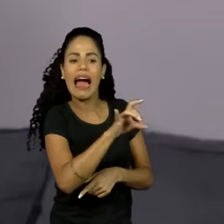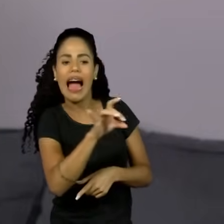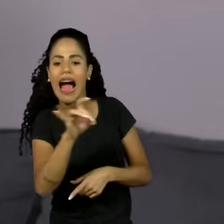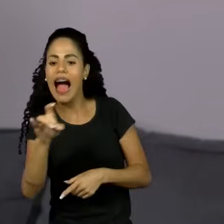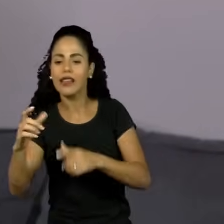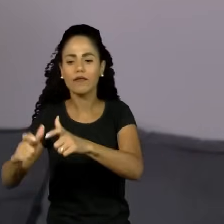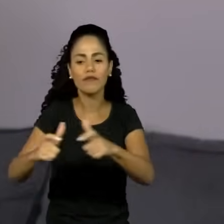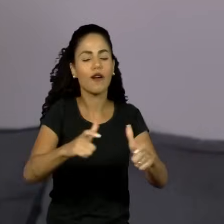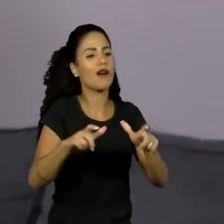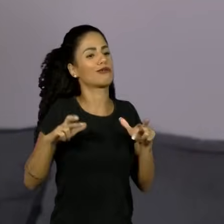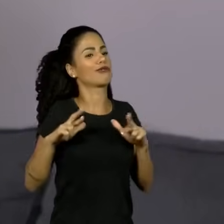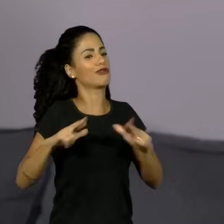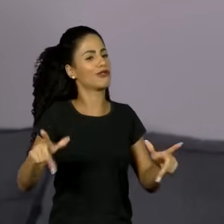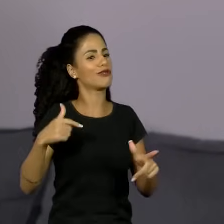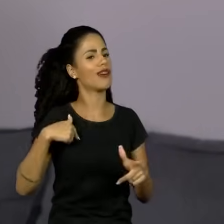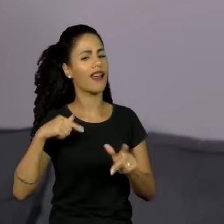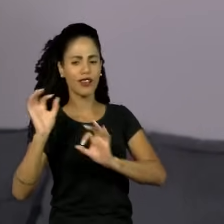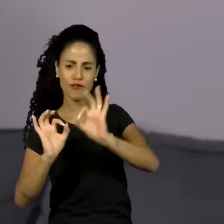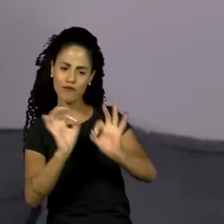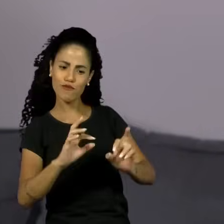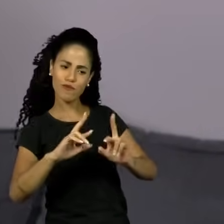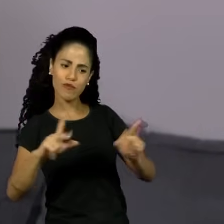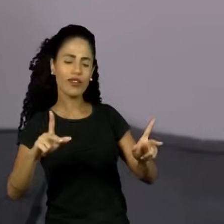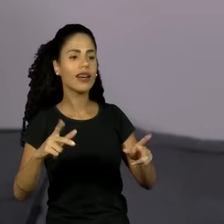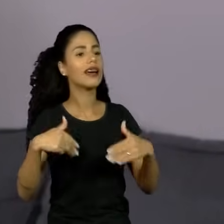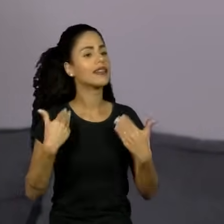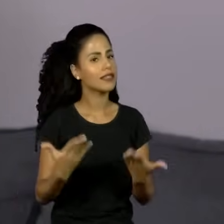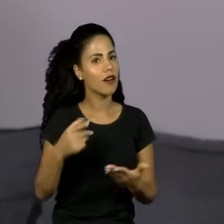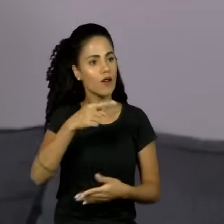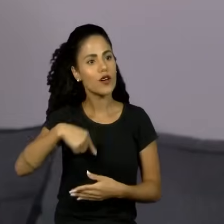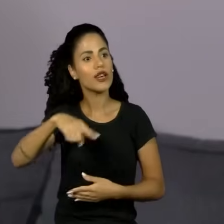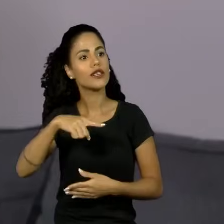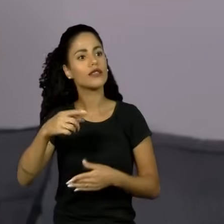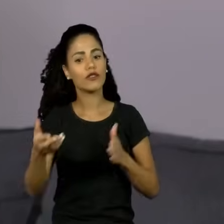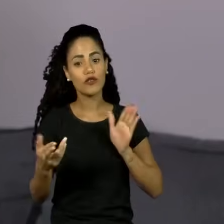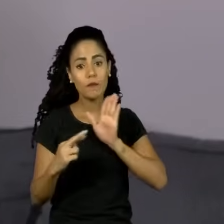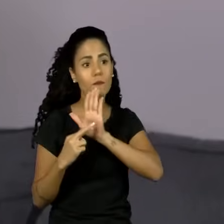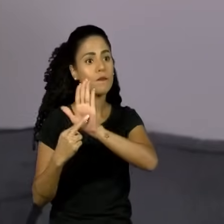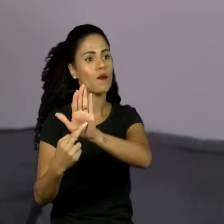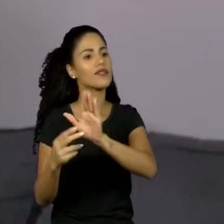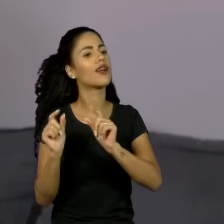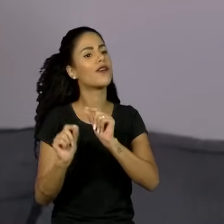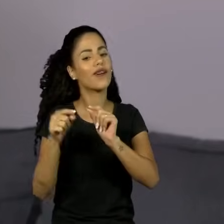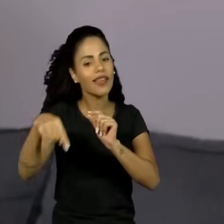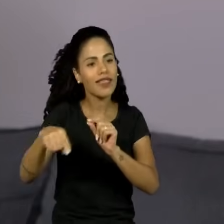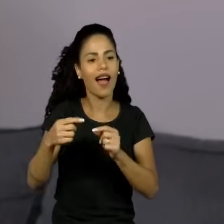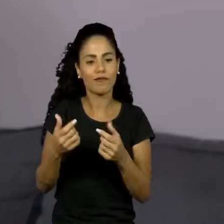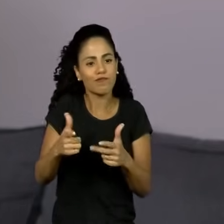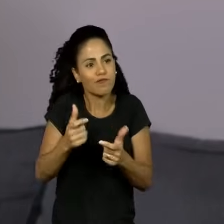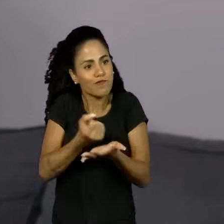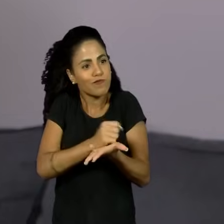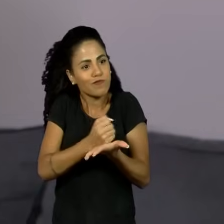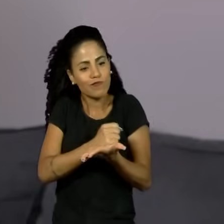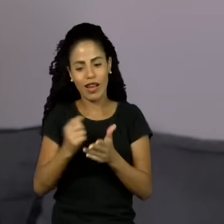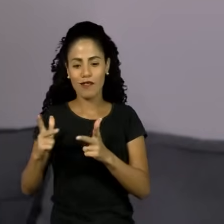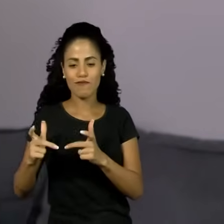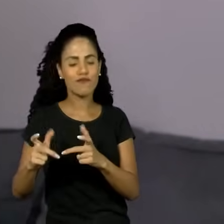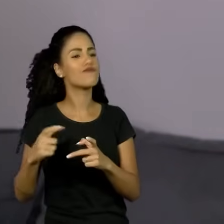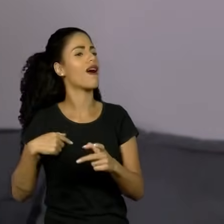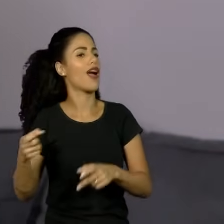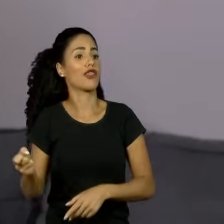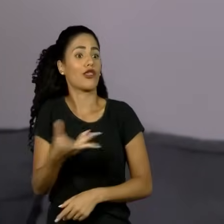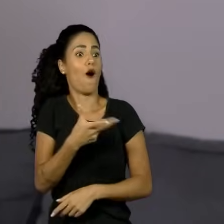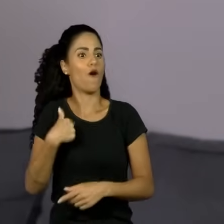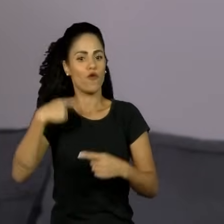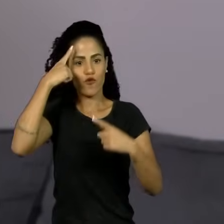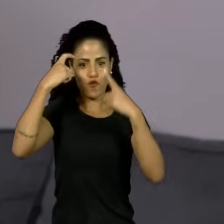jeito, cada arquitetura é muito única. Então representar isso num game, nos jogos, é inovador.